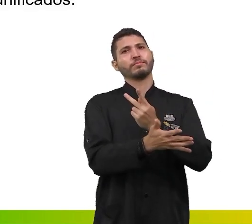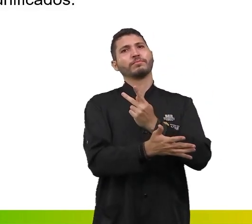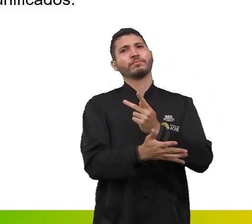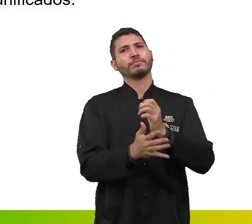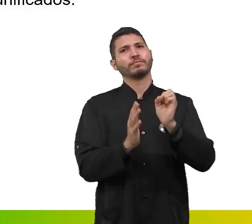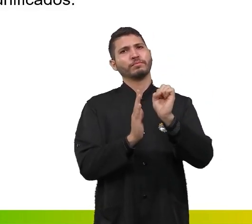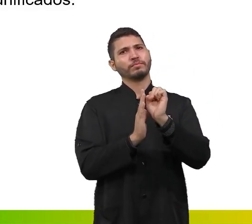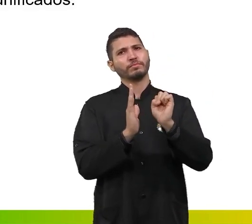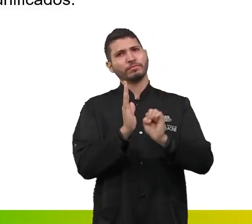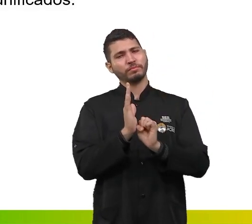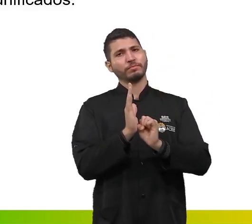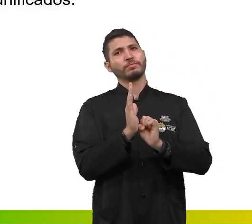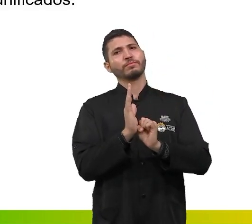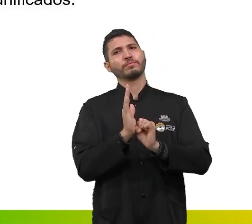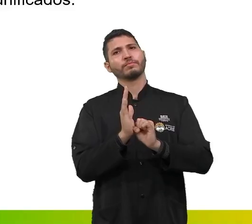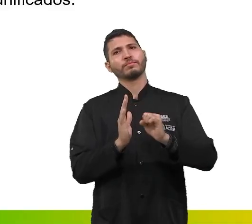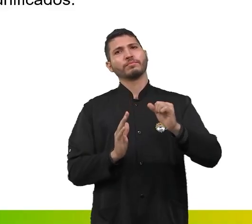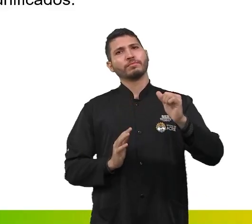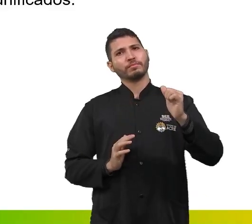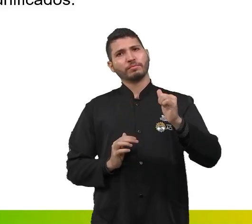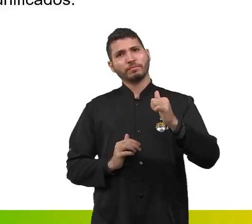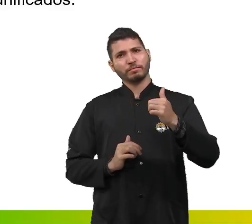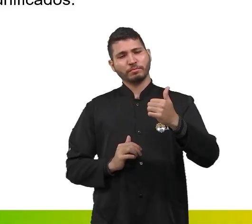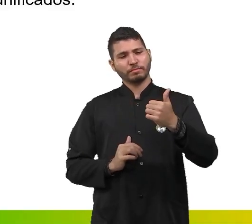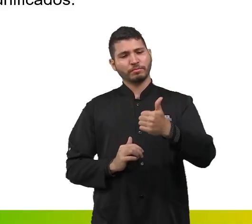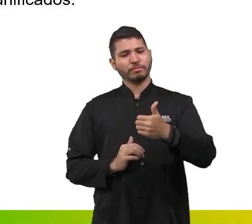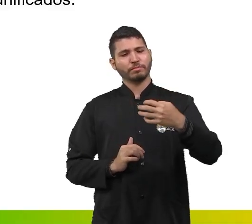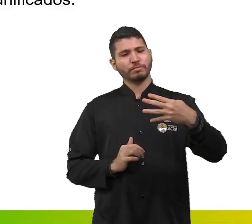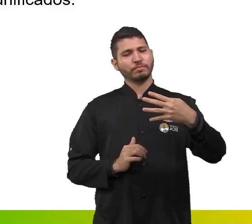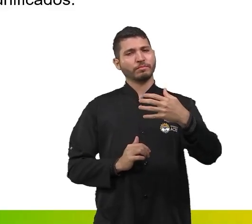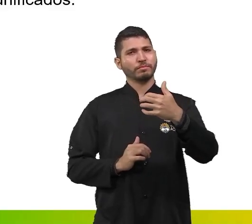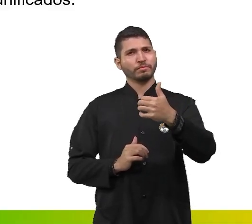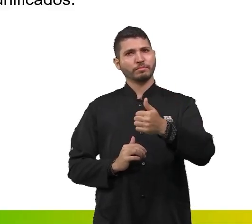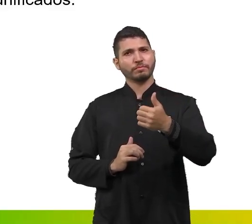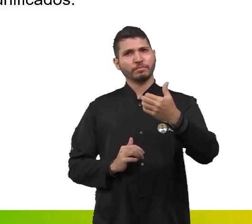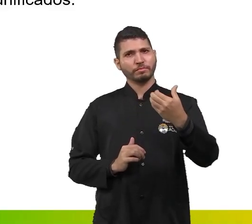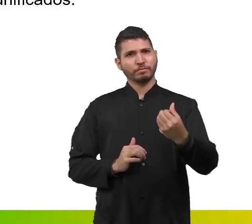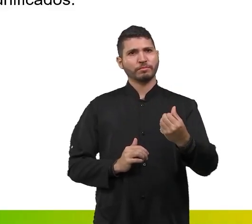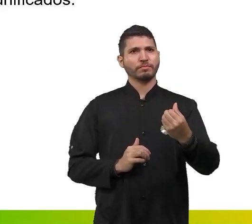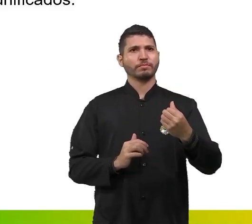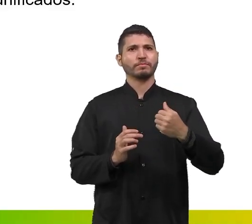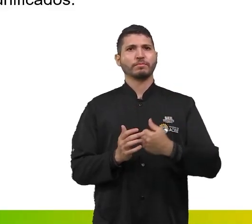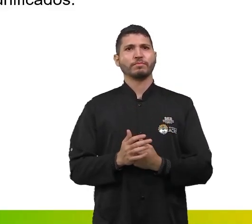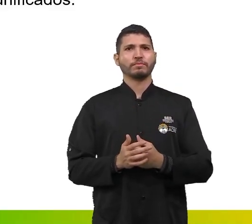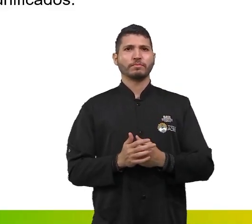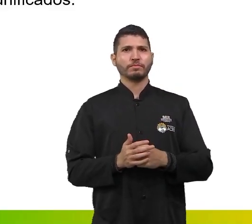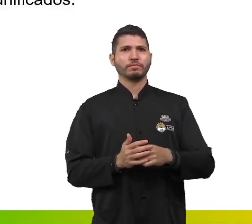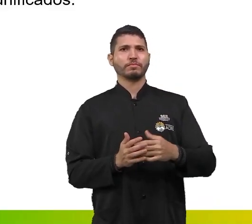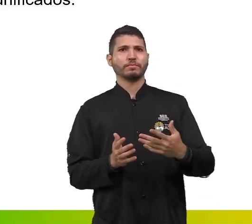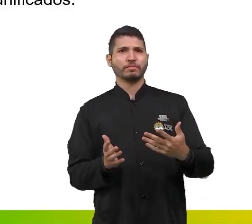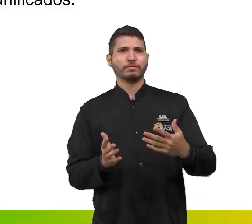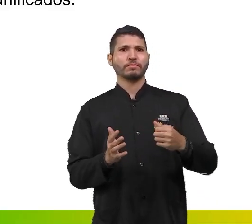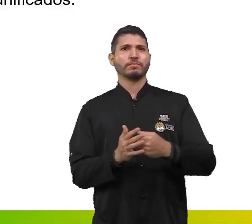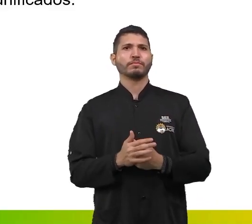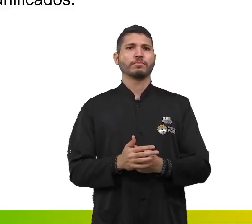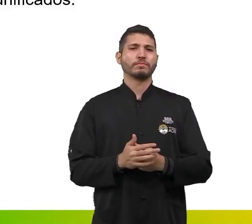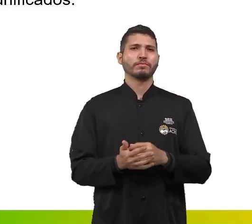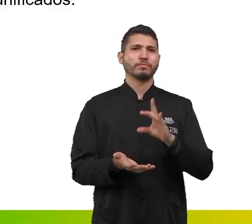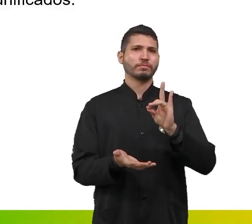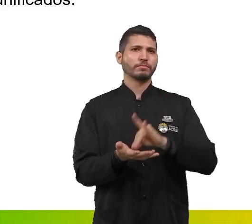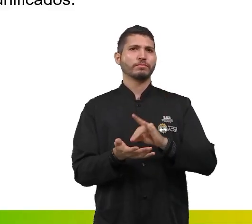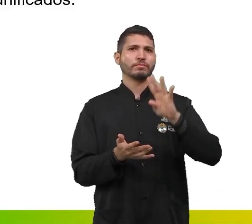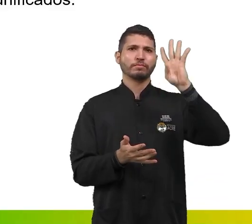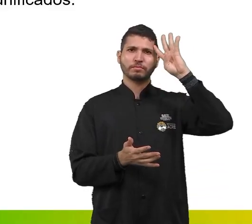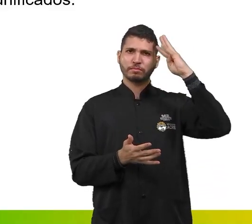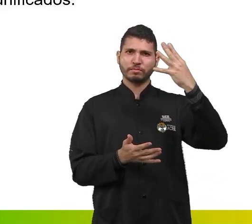ligada a importantes transformações sociais. Um dos fatores decisivos para esse processo foi,